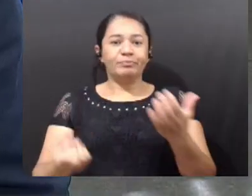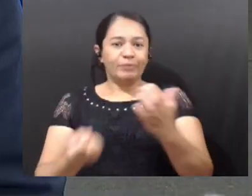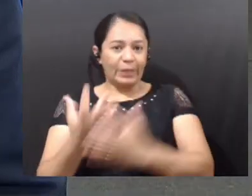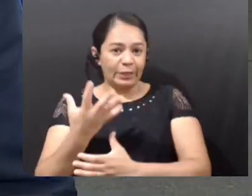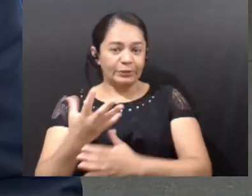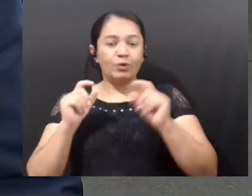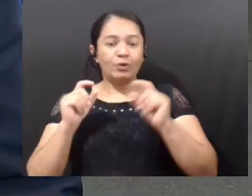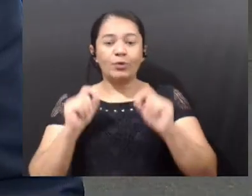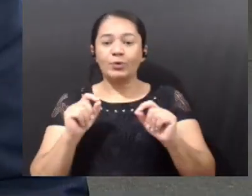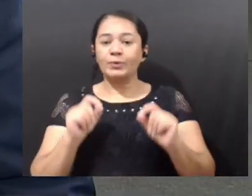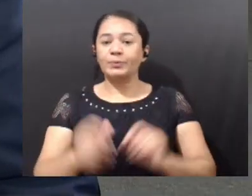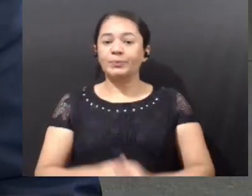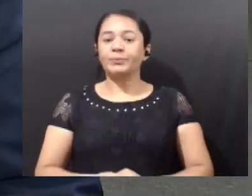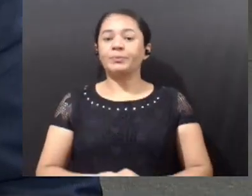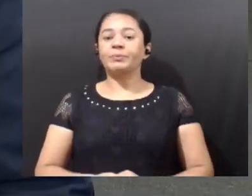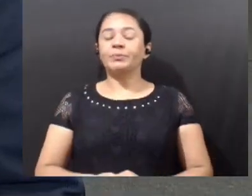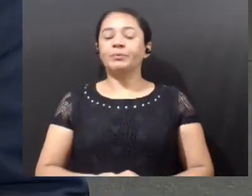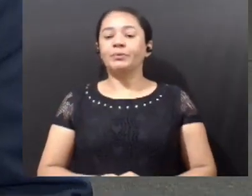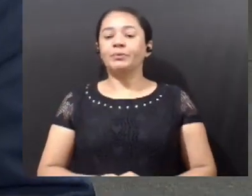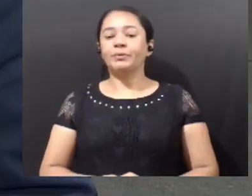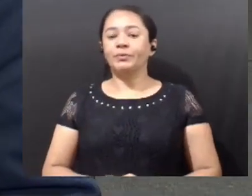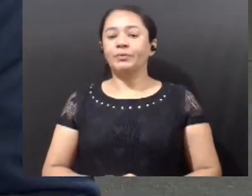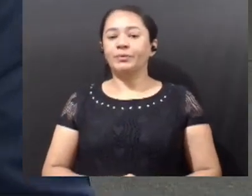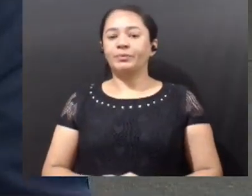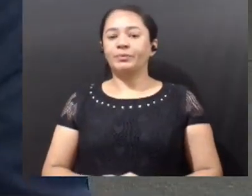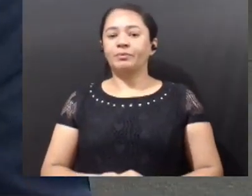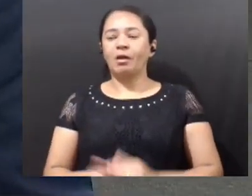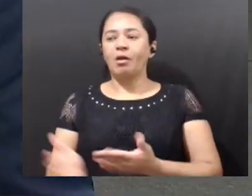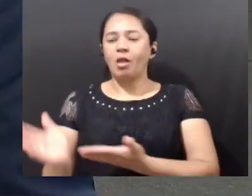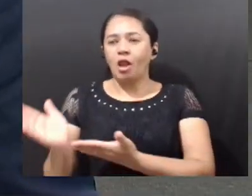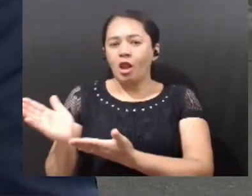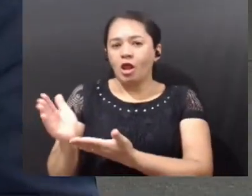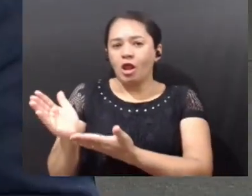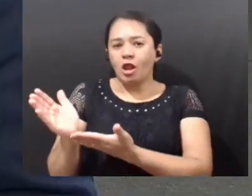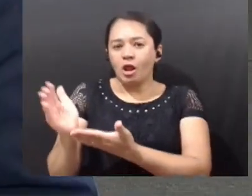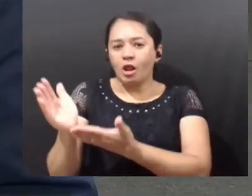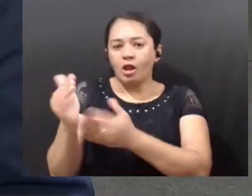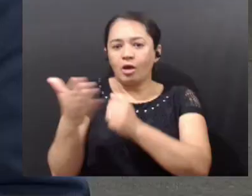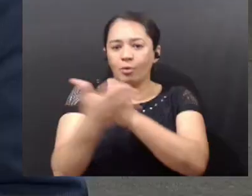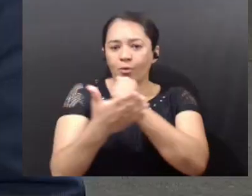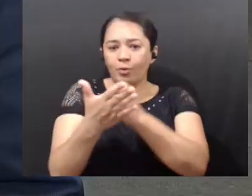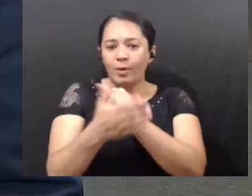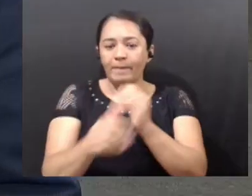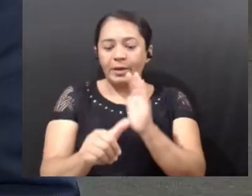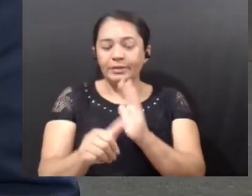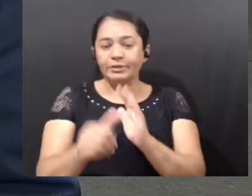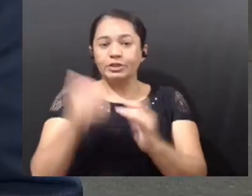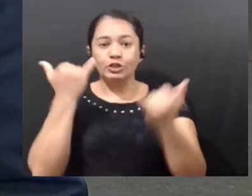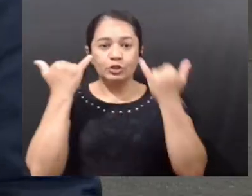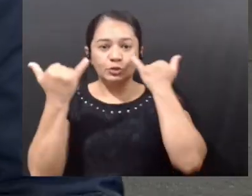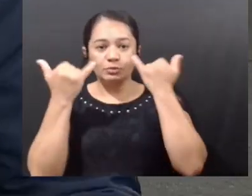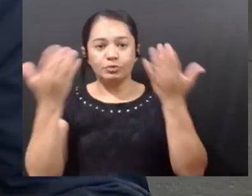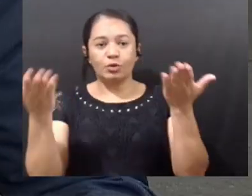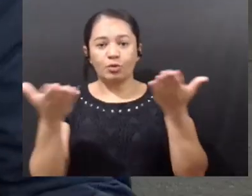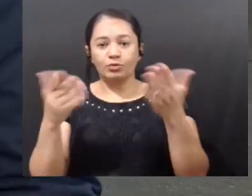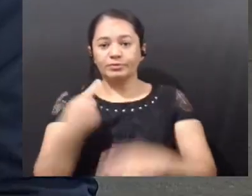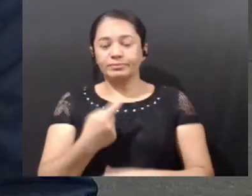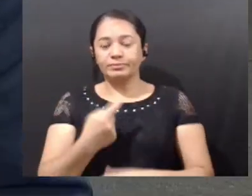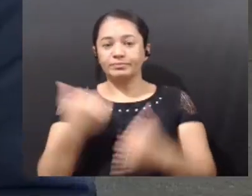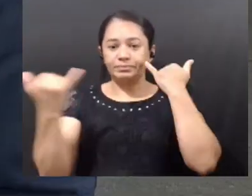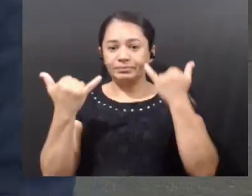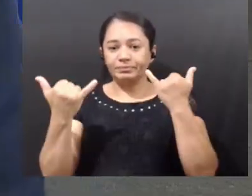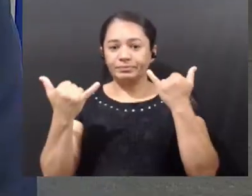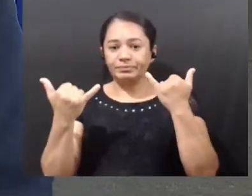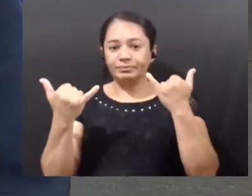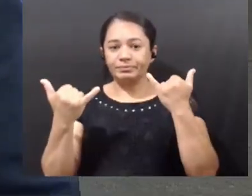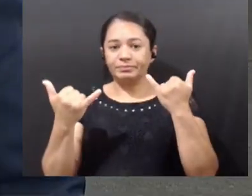justamente captar essa base primária de informação que hoje as nossas informações da pequena economia é muito pulverizada,